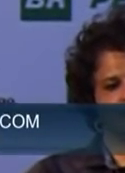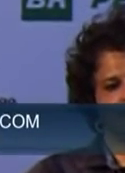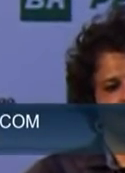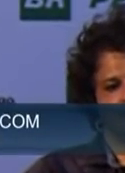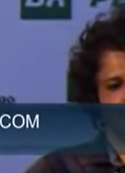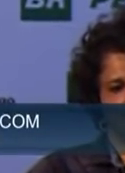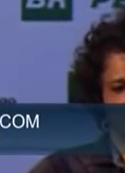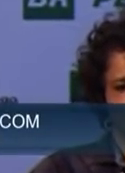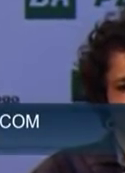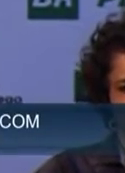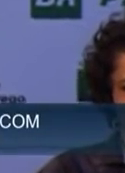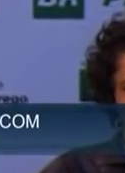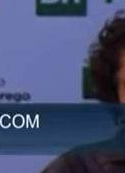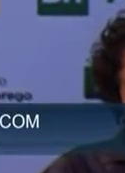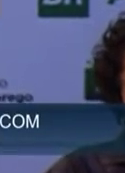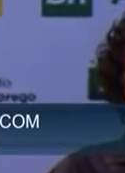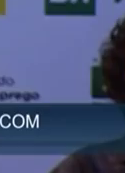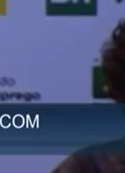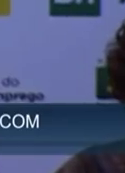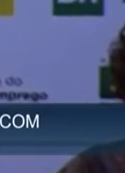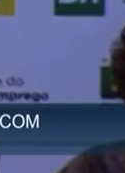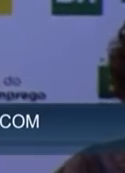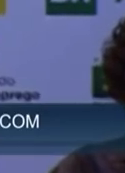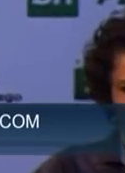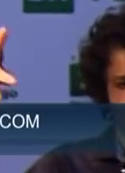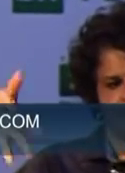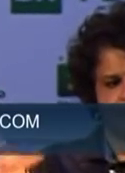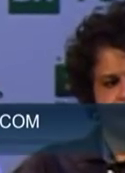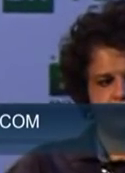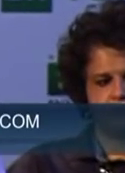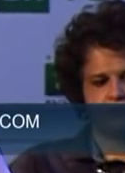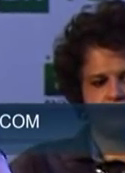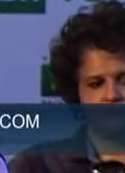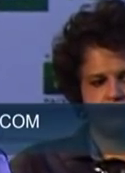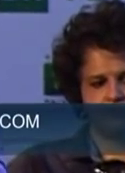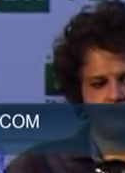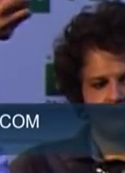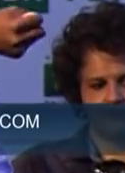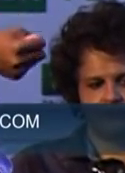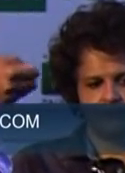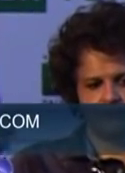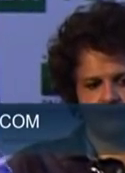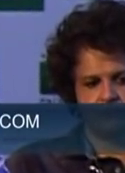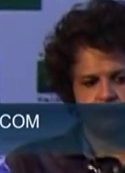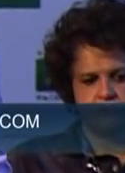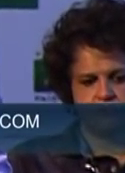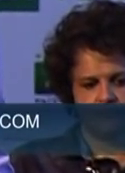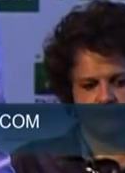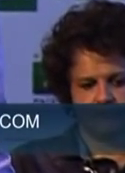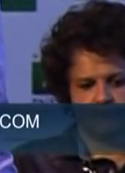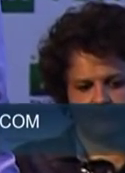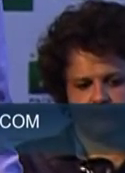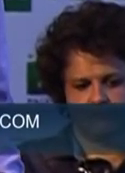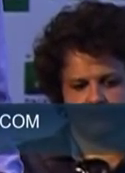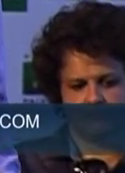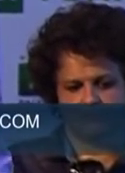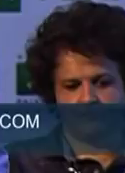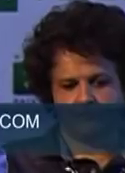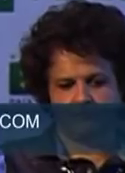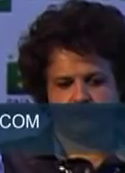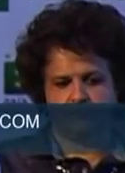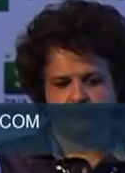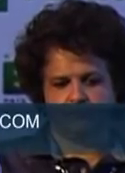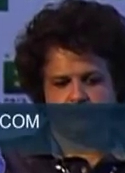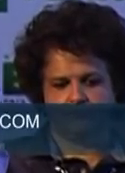profecia, conhecesse todos os mistérios e toda a ciência, e não tivesse amor, nada